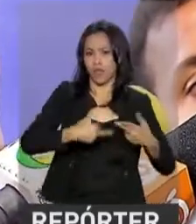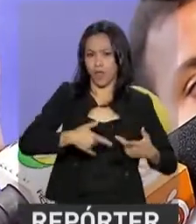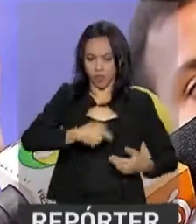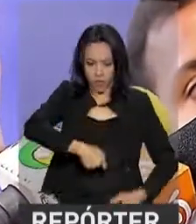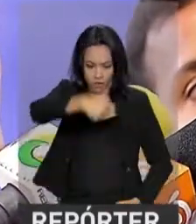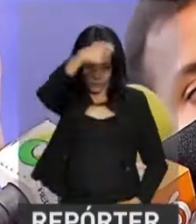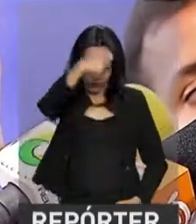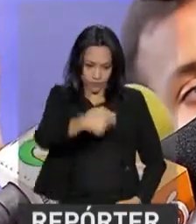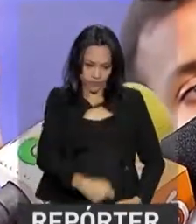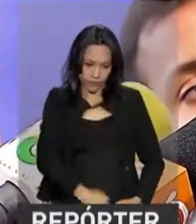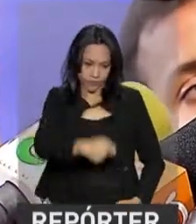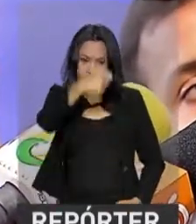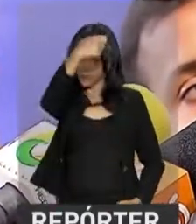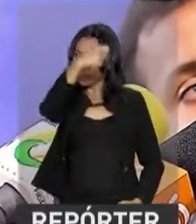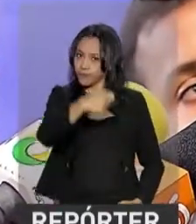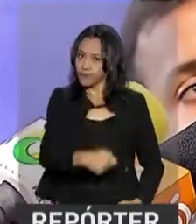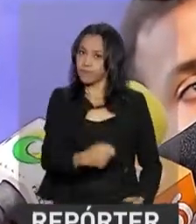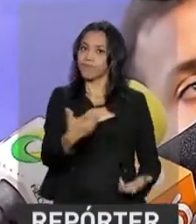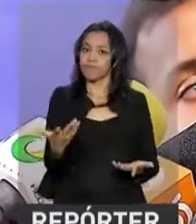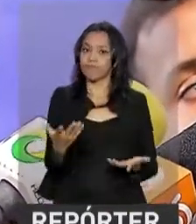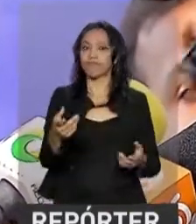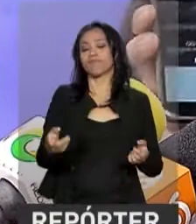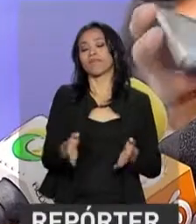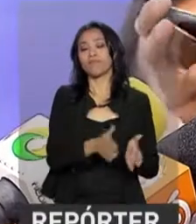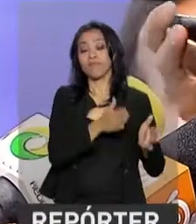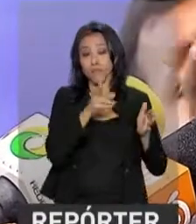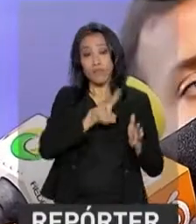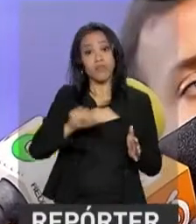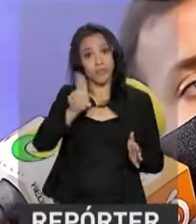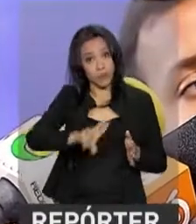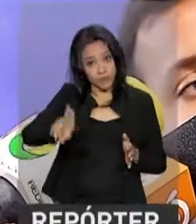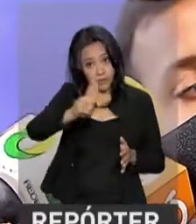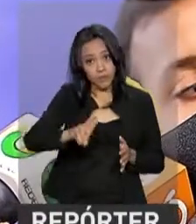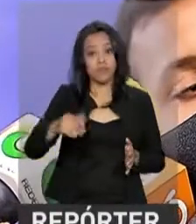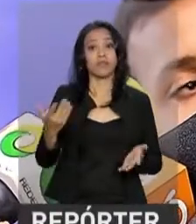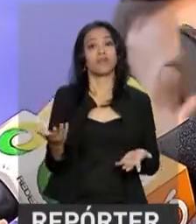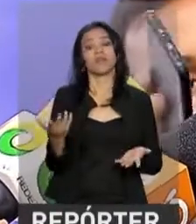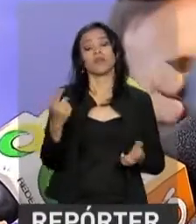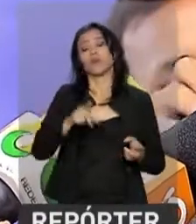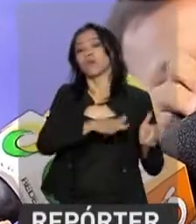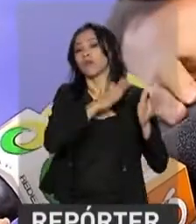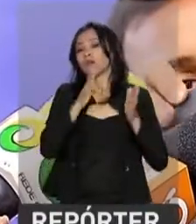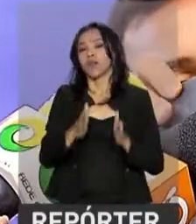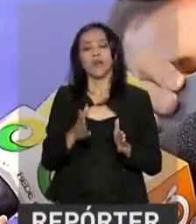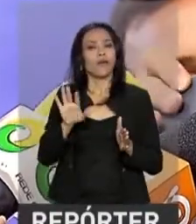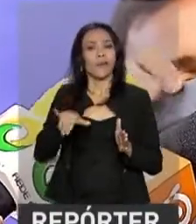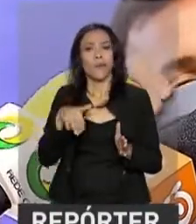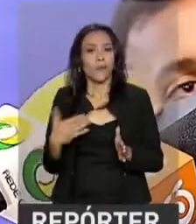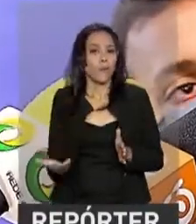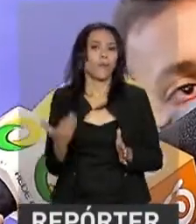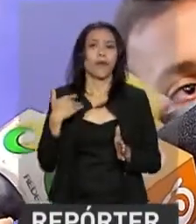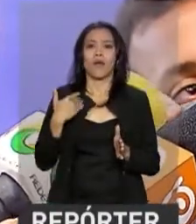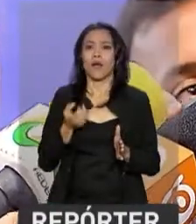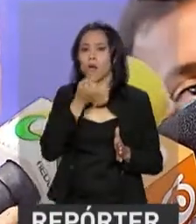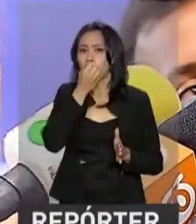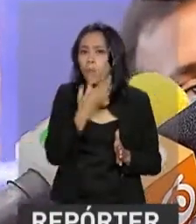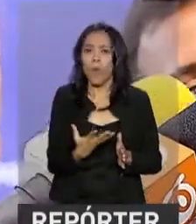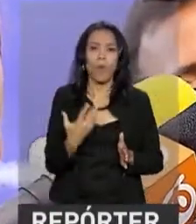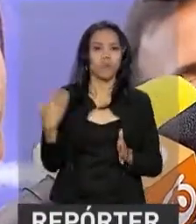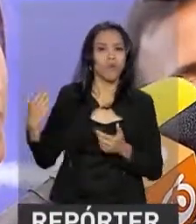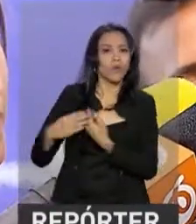detecção de ponto eletrônico é que vai ser aprimorado a colocação e qual a descrição do bom equipamento